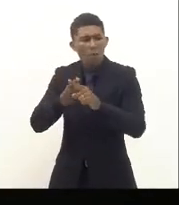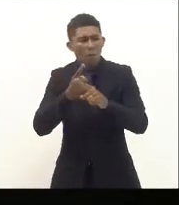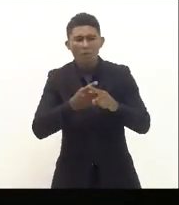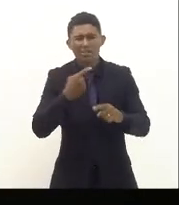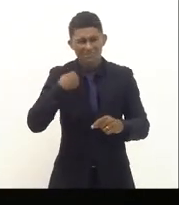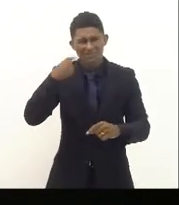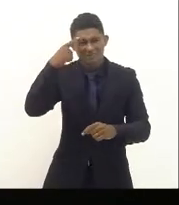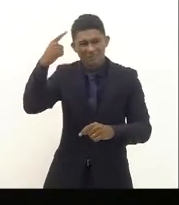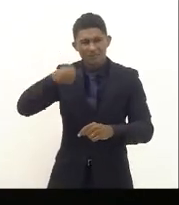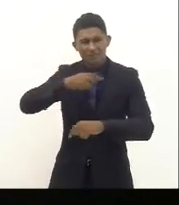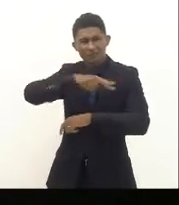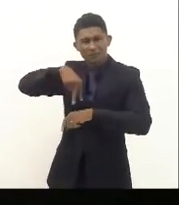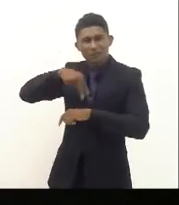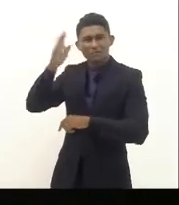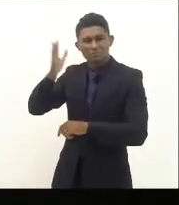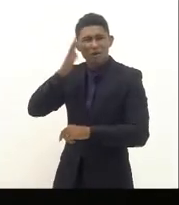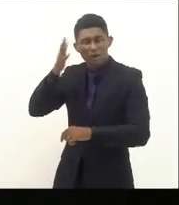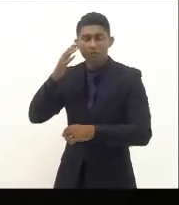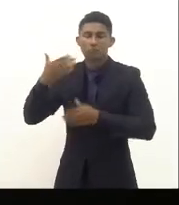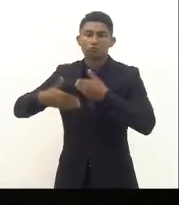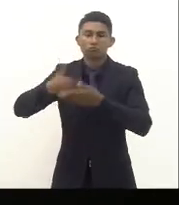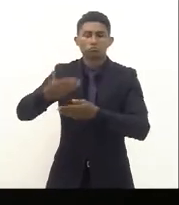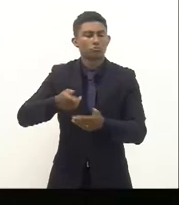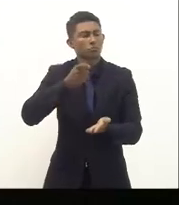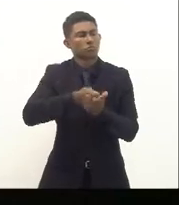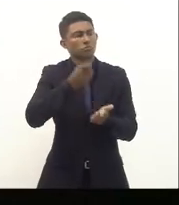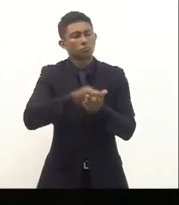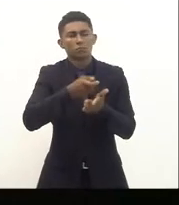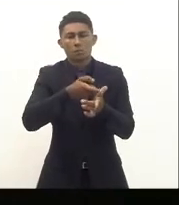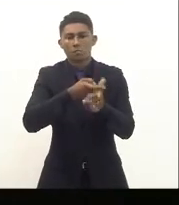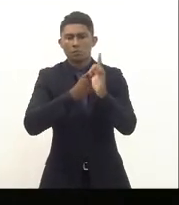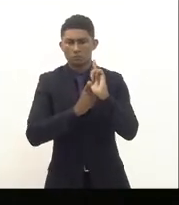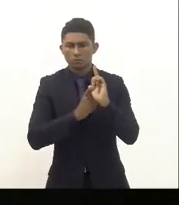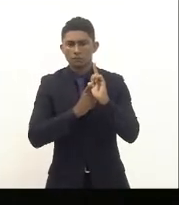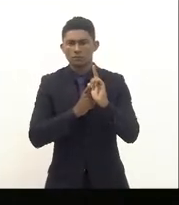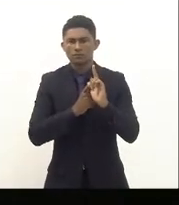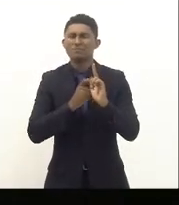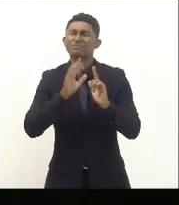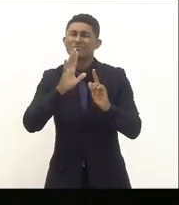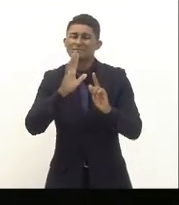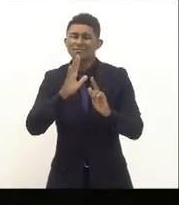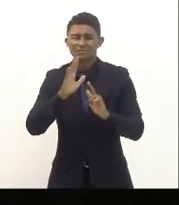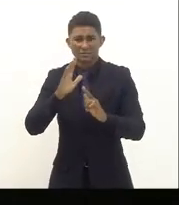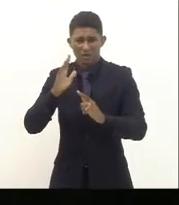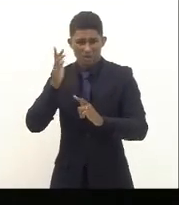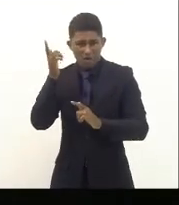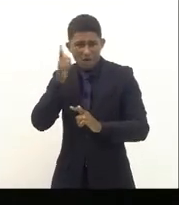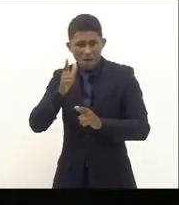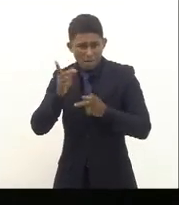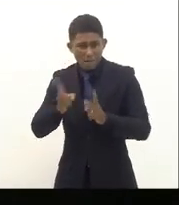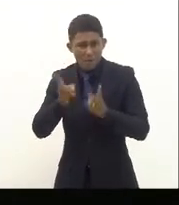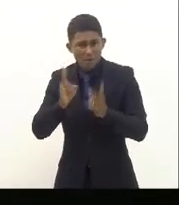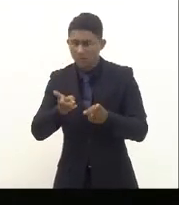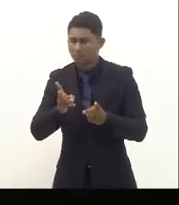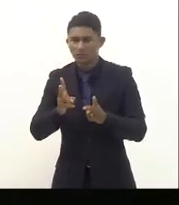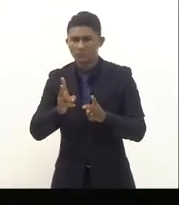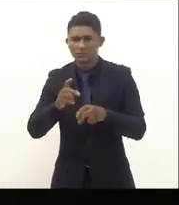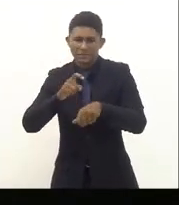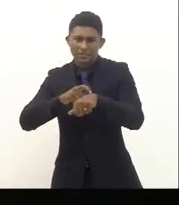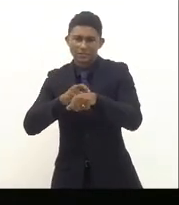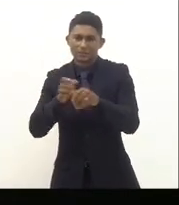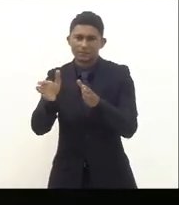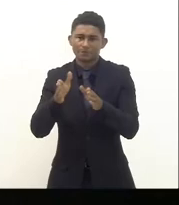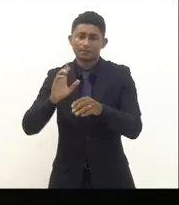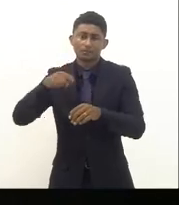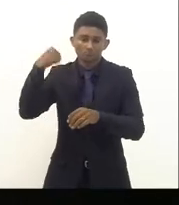a cobrança foi suspensa mas foi suspensa temporariamente senhora presidente E aí no final